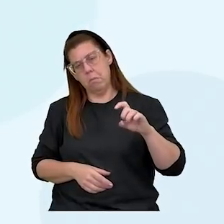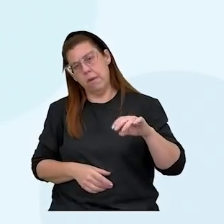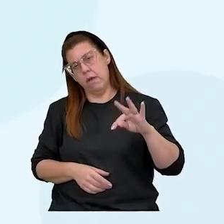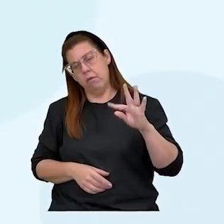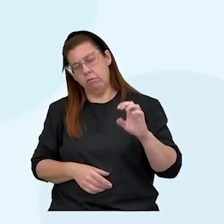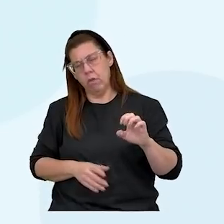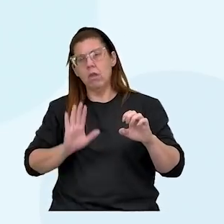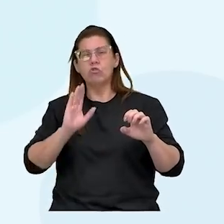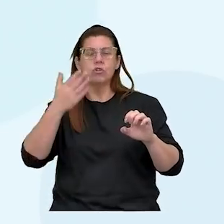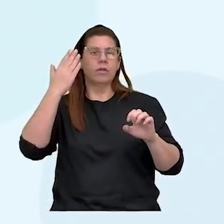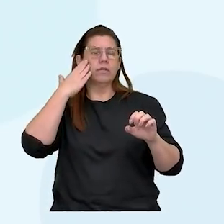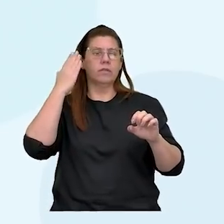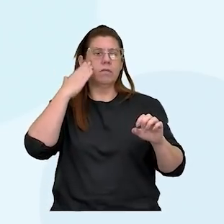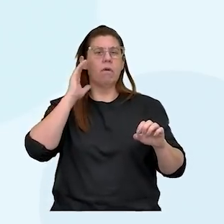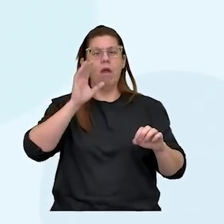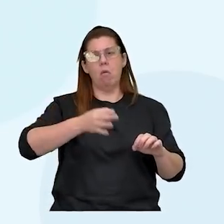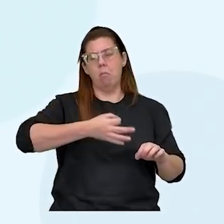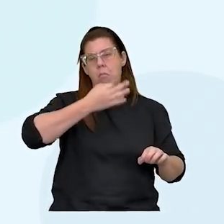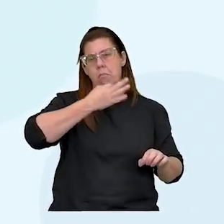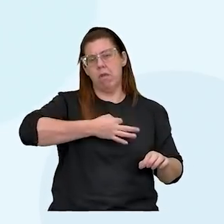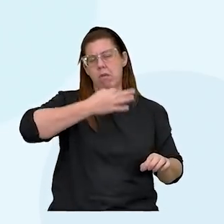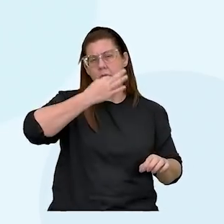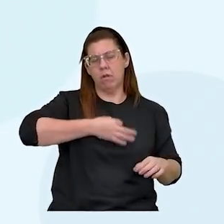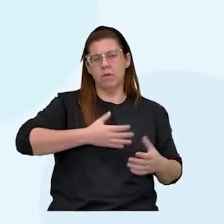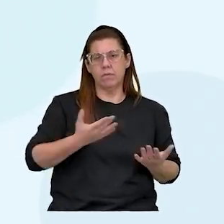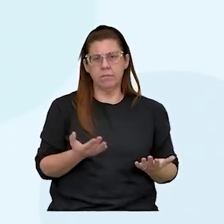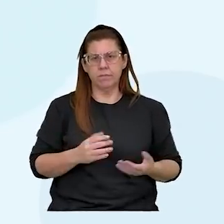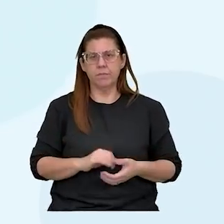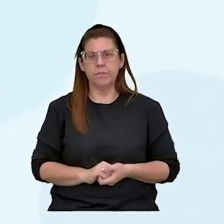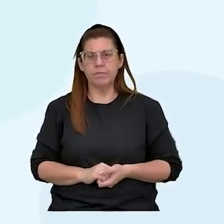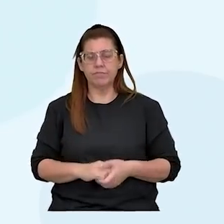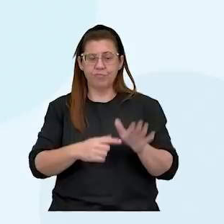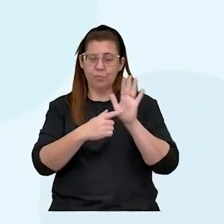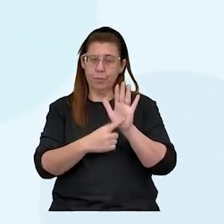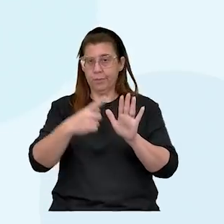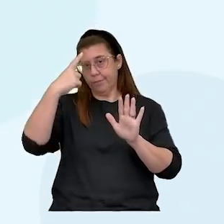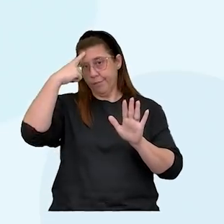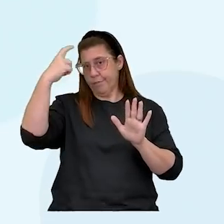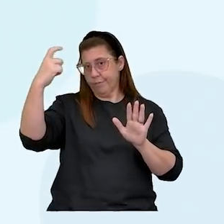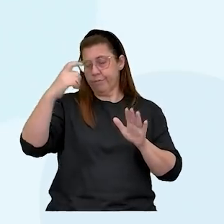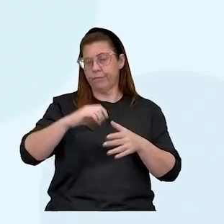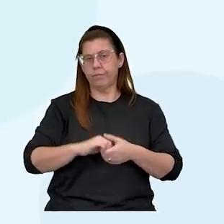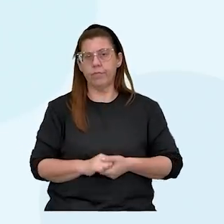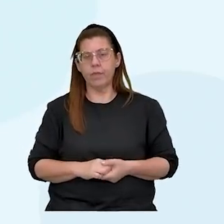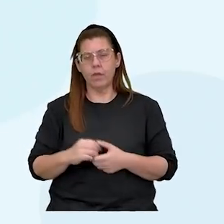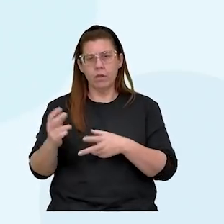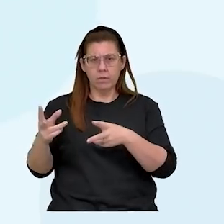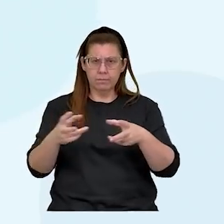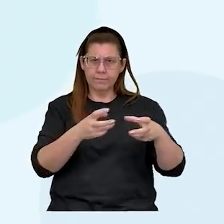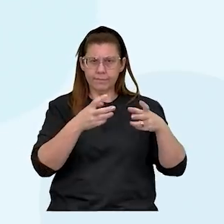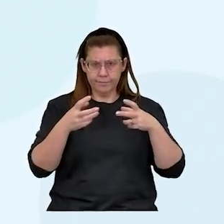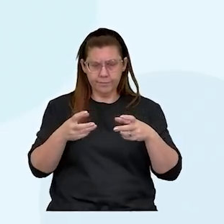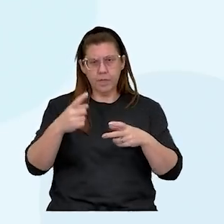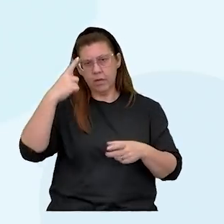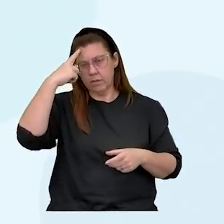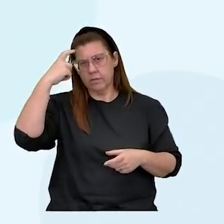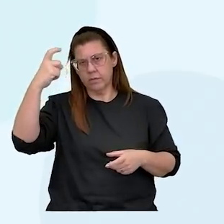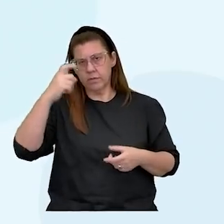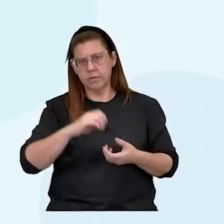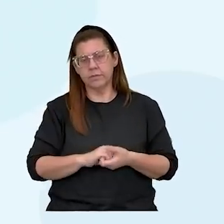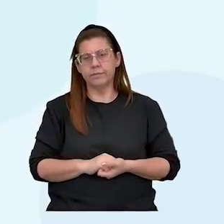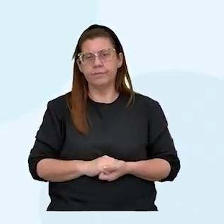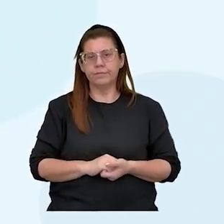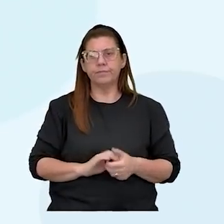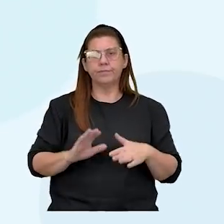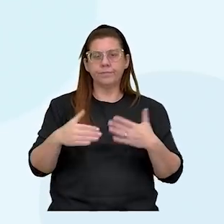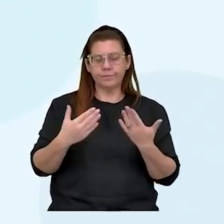nós já sabemos que é argumentativo, mas esse realmente ressalta uma ideia. Então, percebemos mais aí a ideia no caso